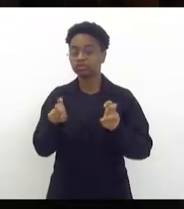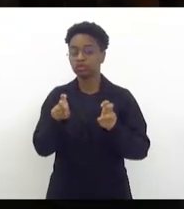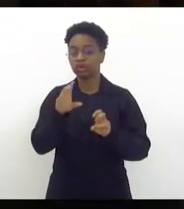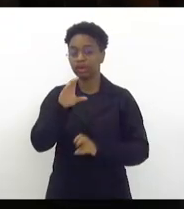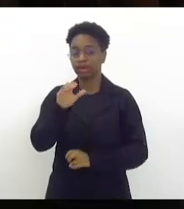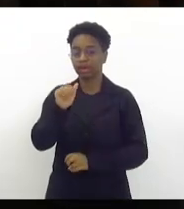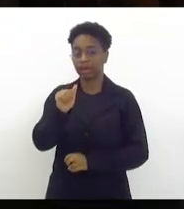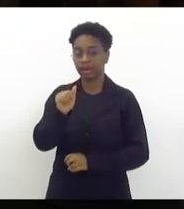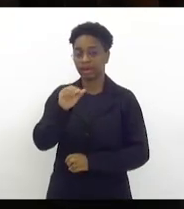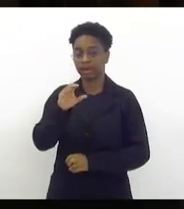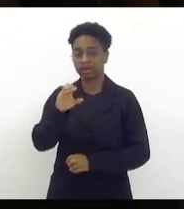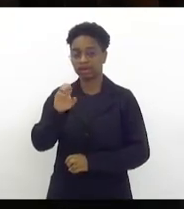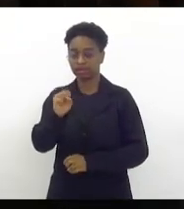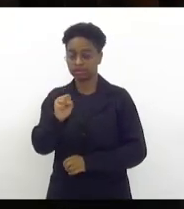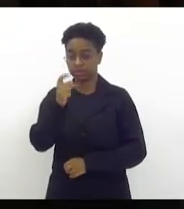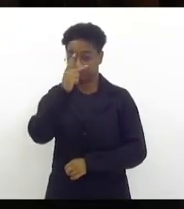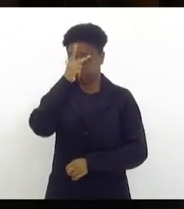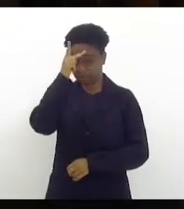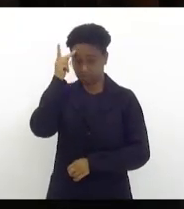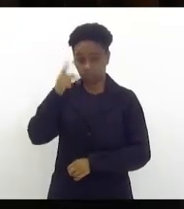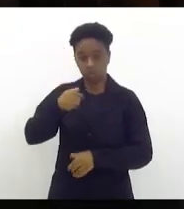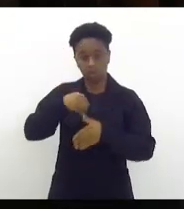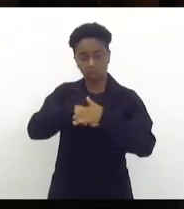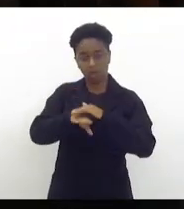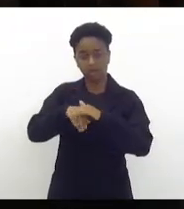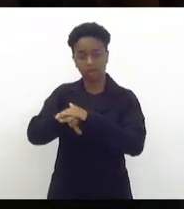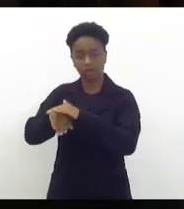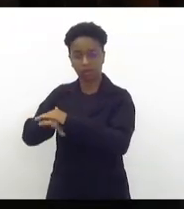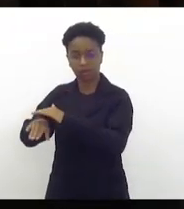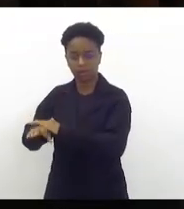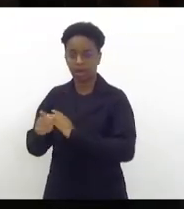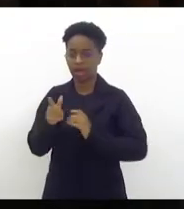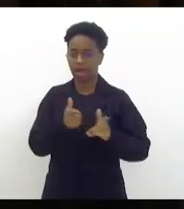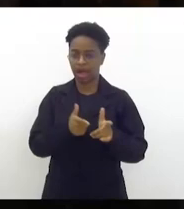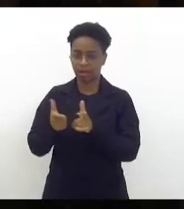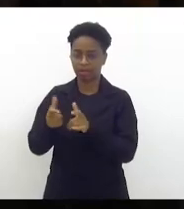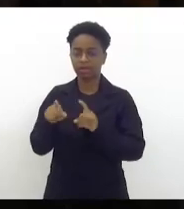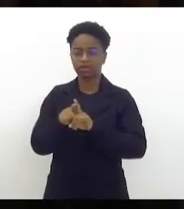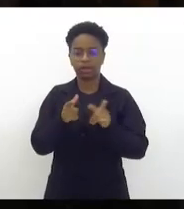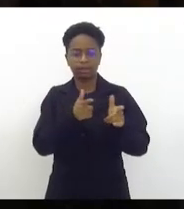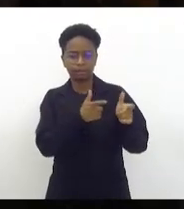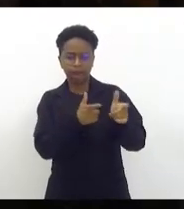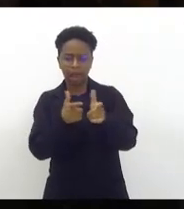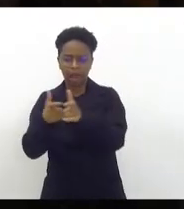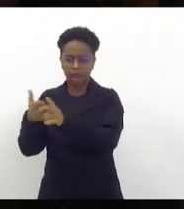CACs, colecionadores, atiradores e também